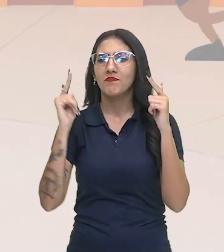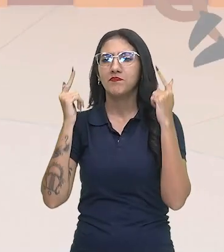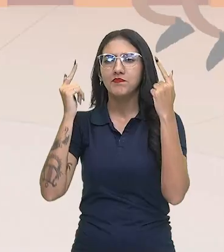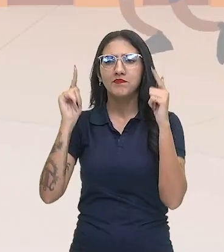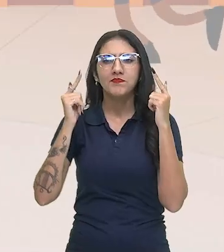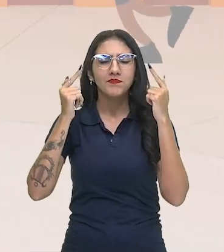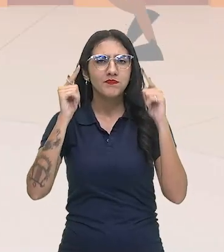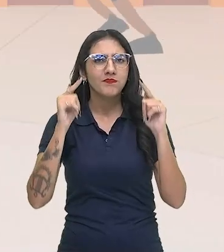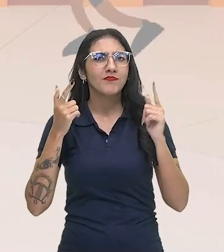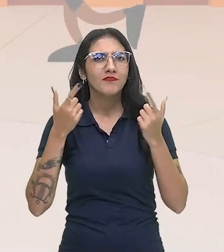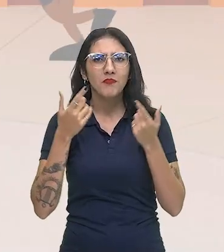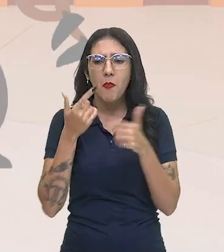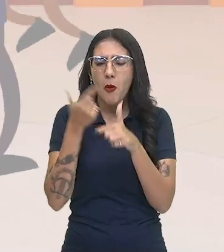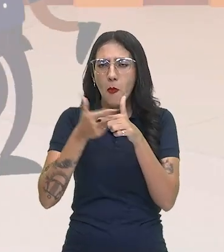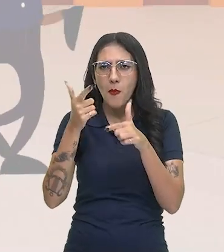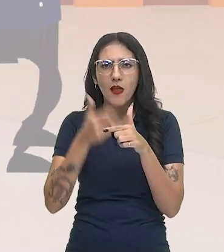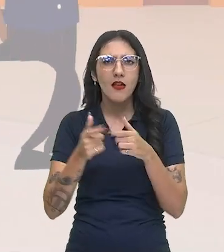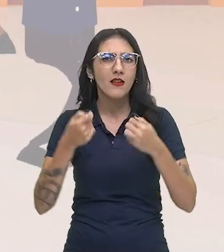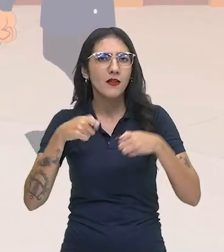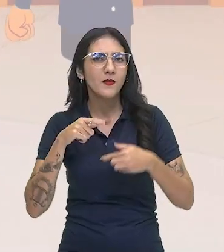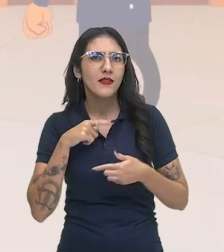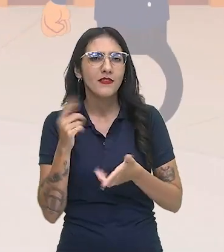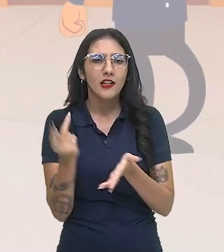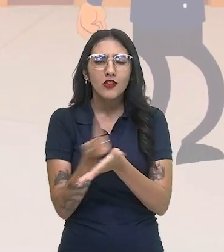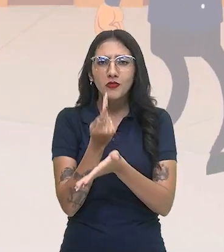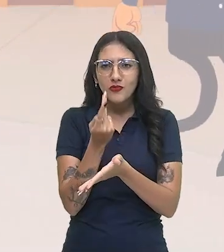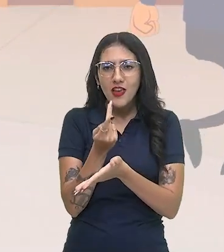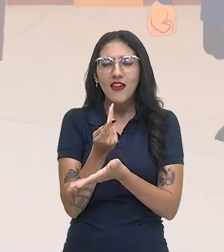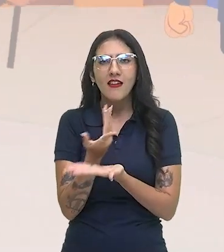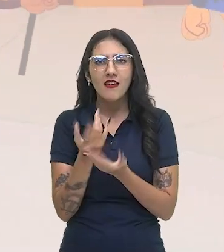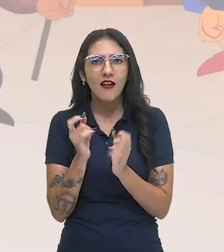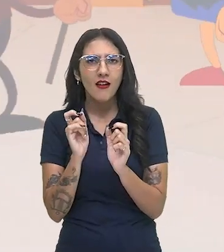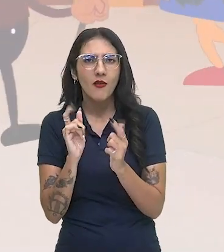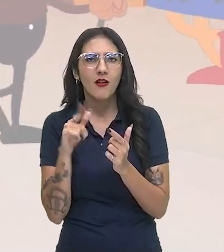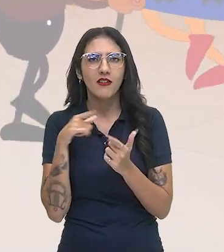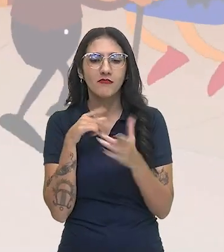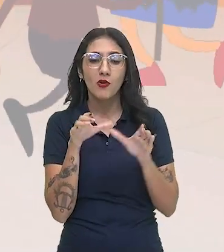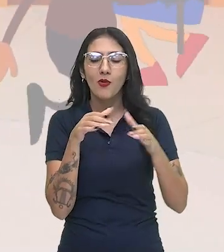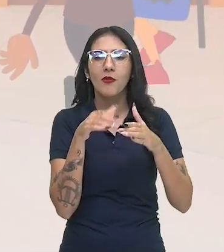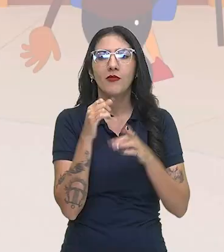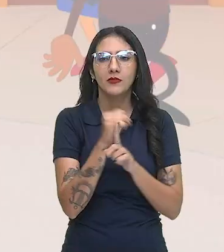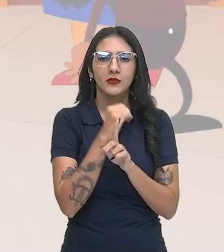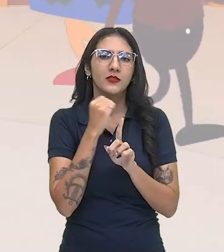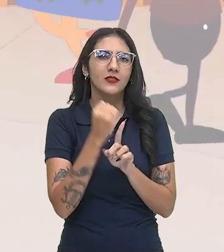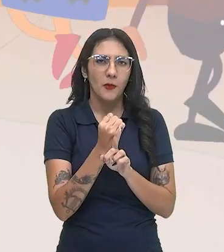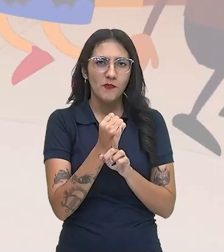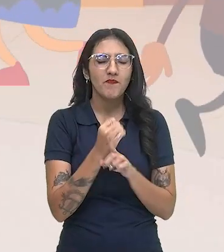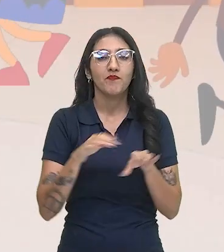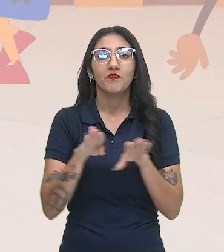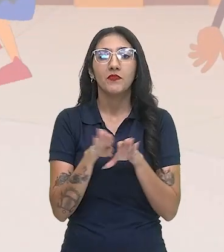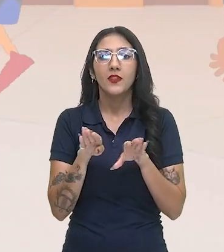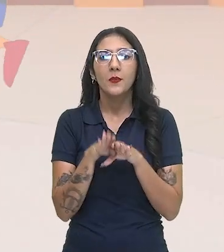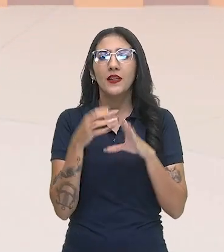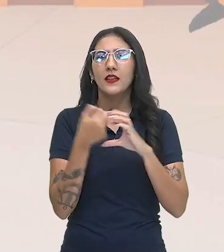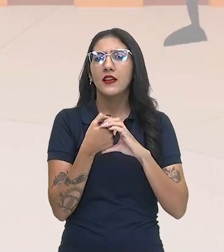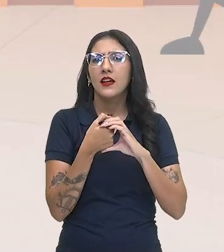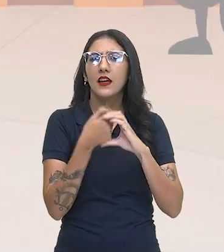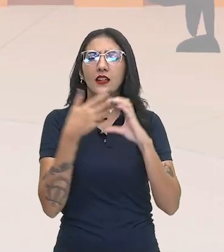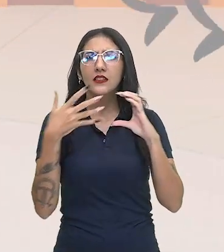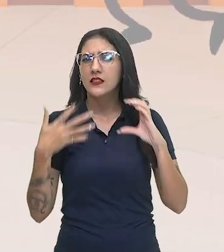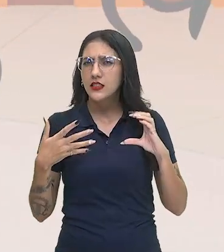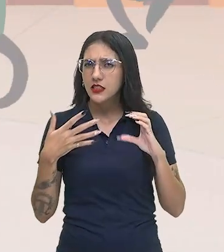um problema a ser resolvido, são movimentos sociais. E as características